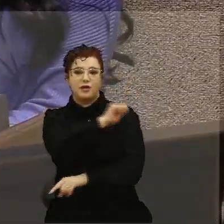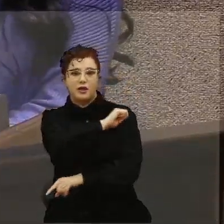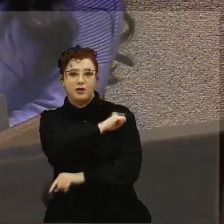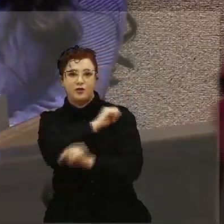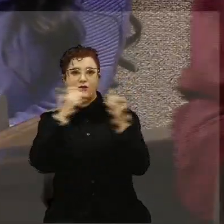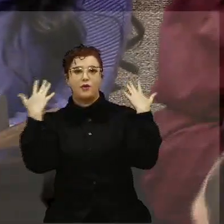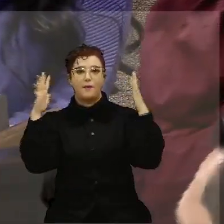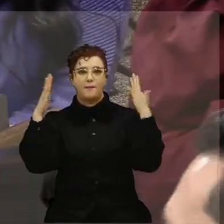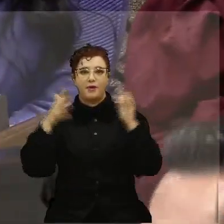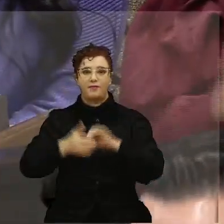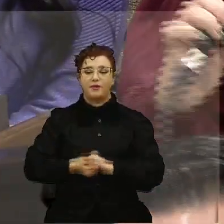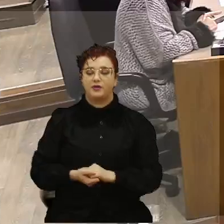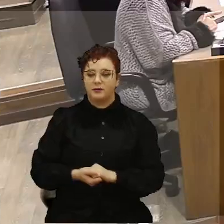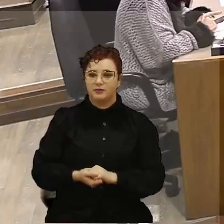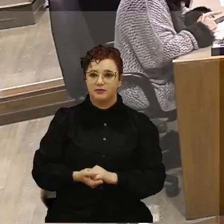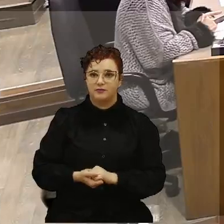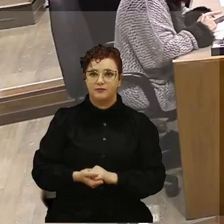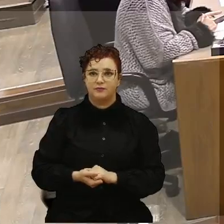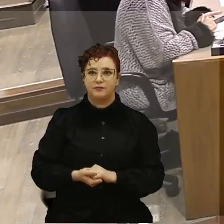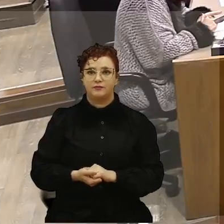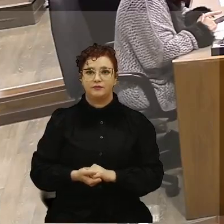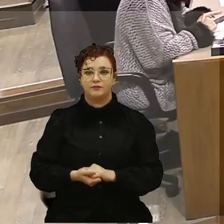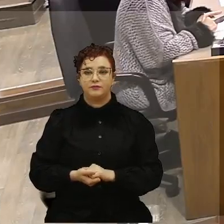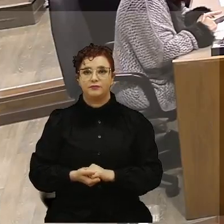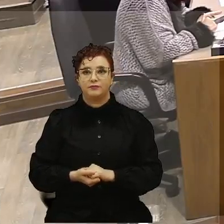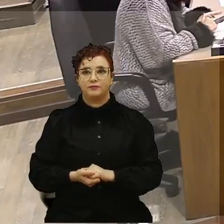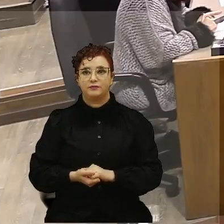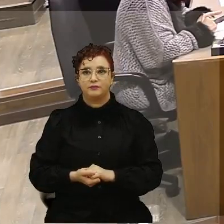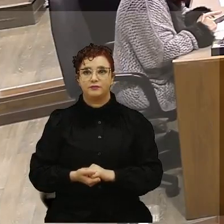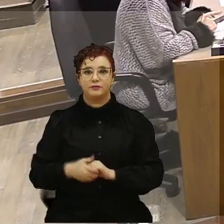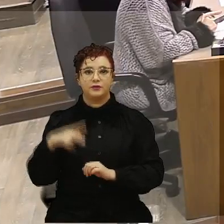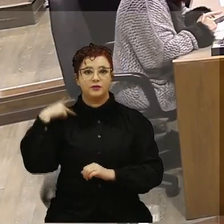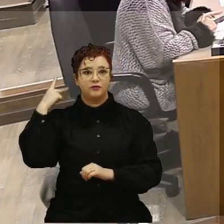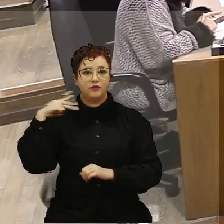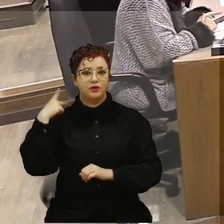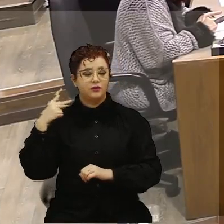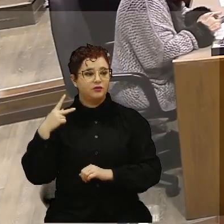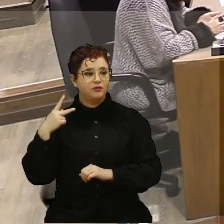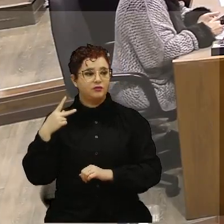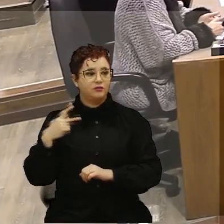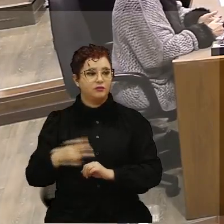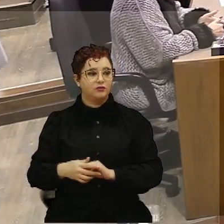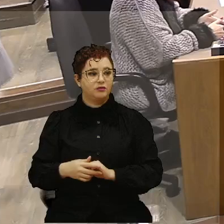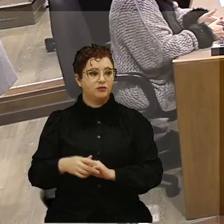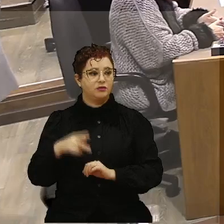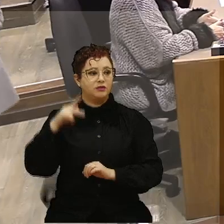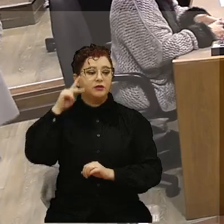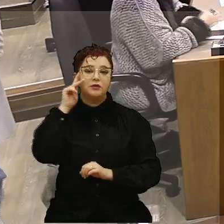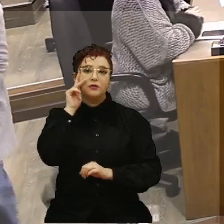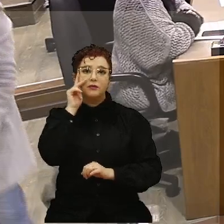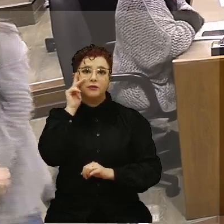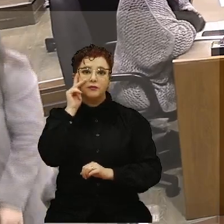parabéns. Era isso, senhora presidente, obrigada. Peço a palavra, presidente. Com a palavra, o vereador Cláudio Libardi.